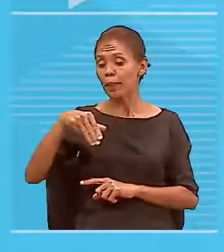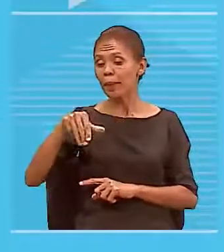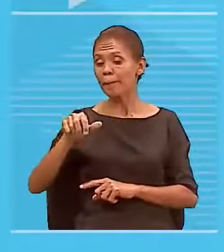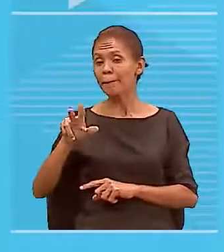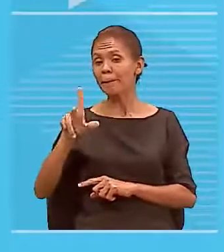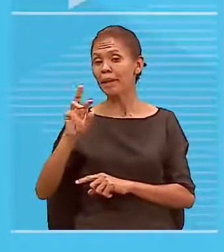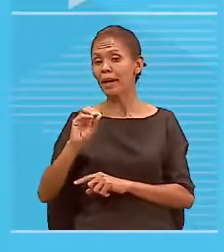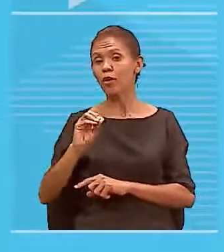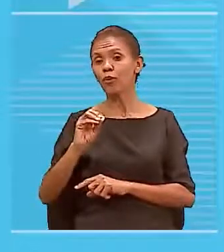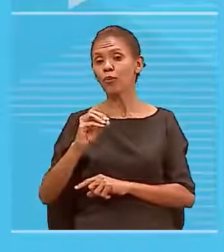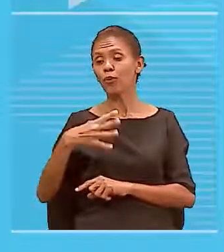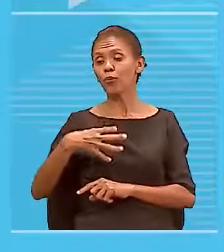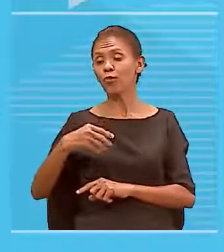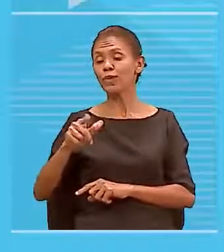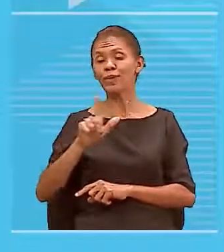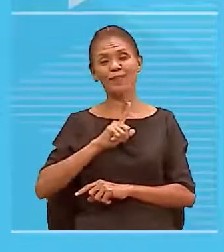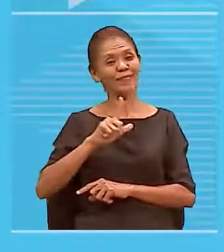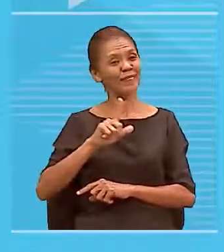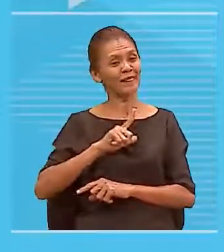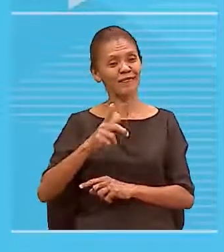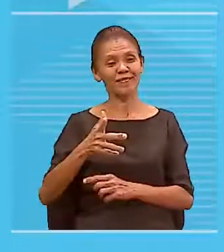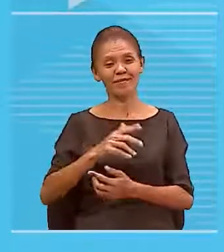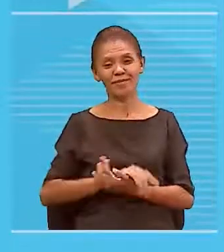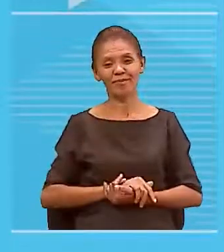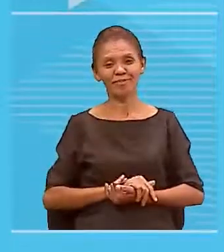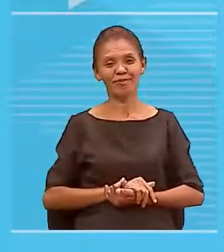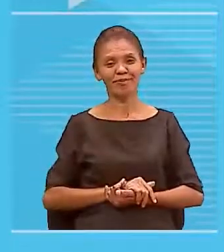é o conhecimento de mundo dele é esse